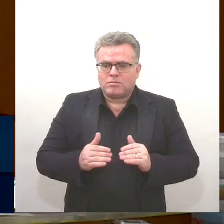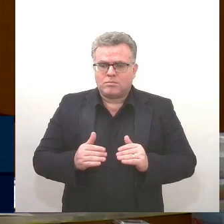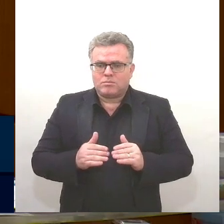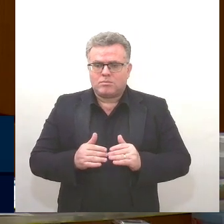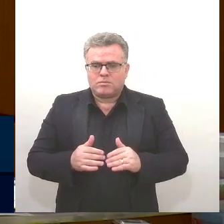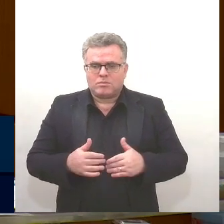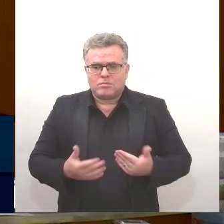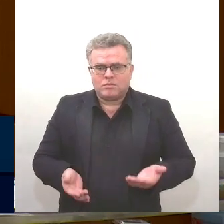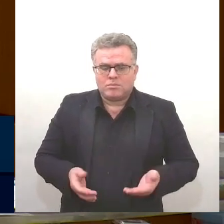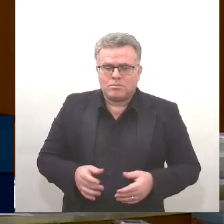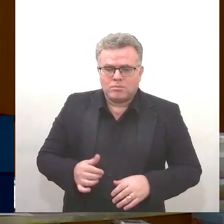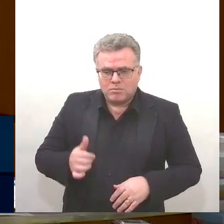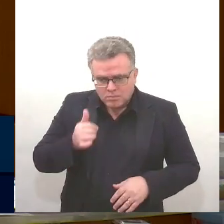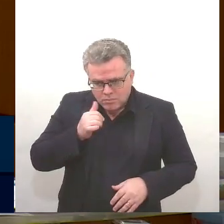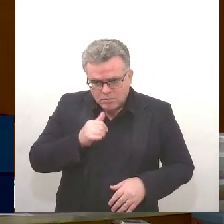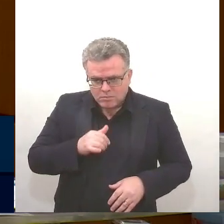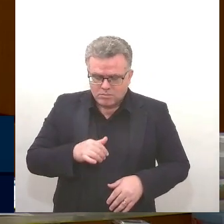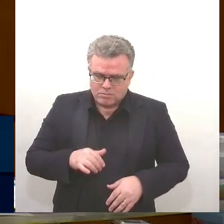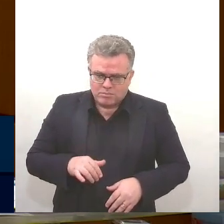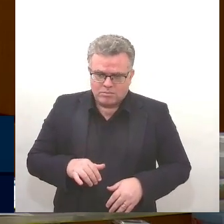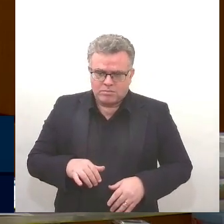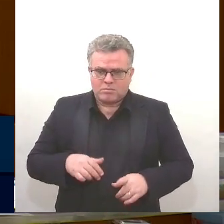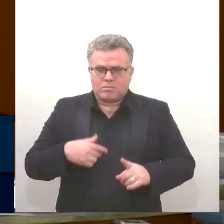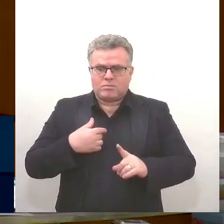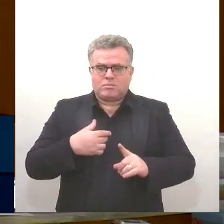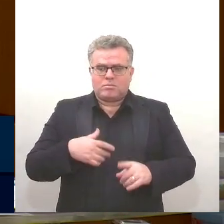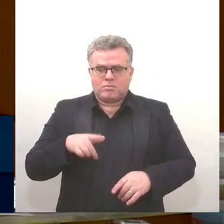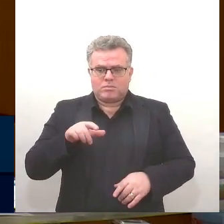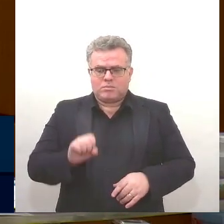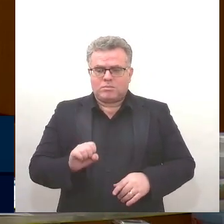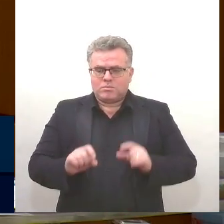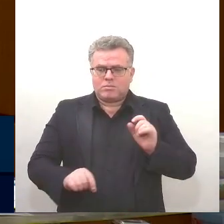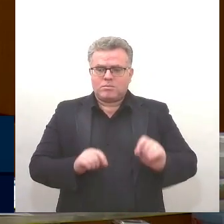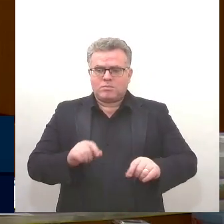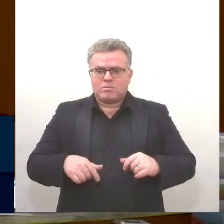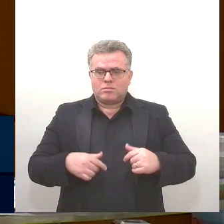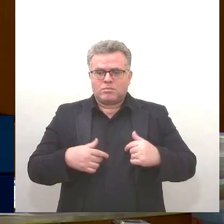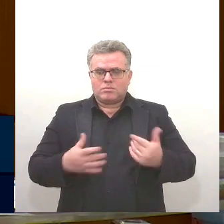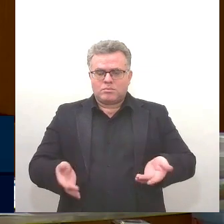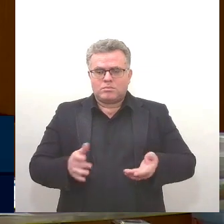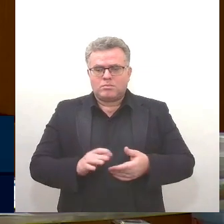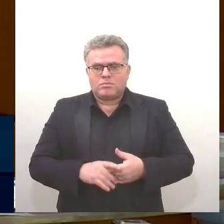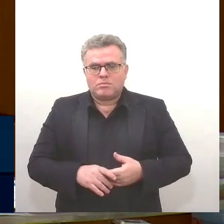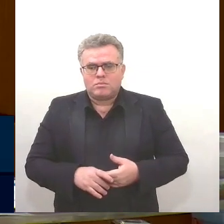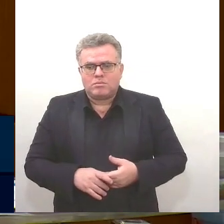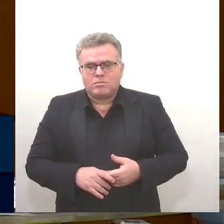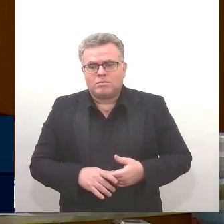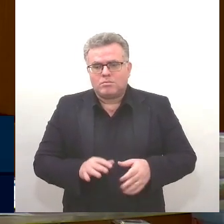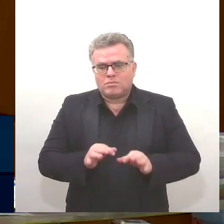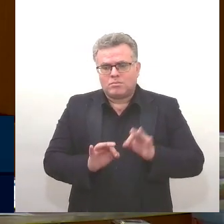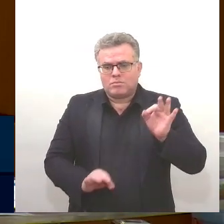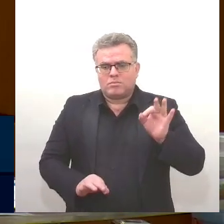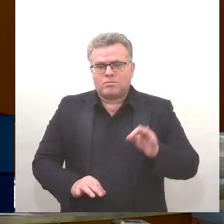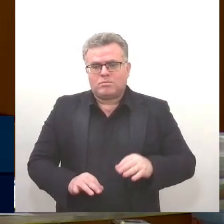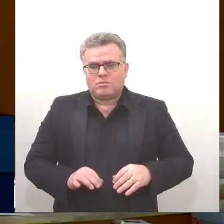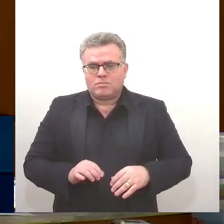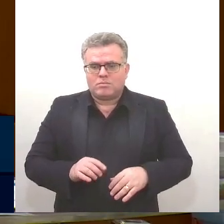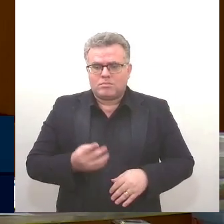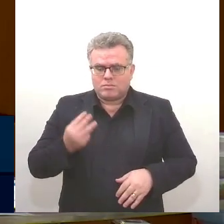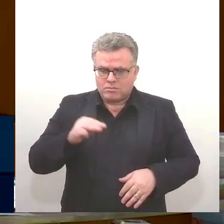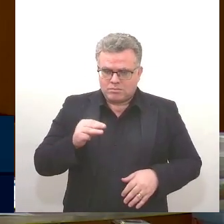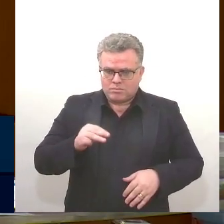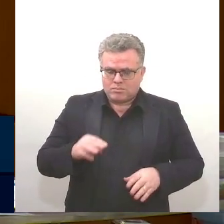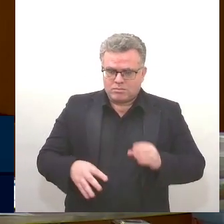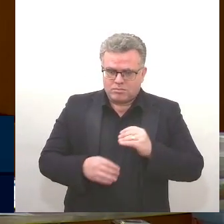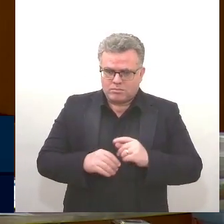pessoas as pessoas lésbicas Bom Senhor Presidente não vai dar tempo mas como o senhor vai me dar 3 minutos ainda vai dar para eu